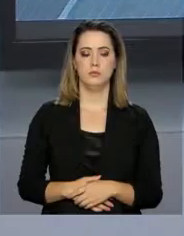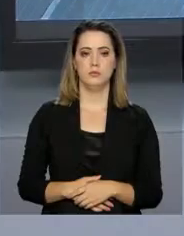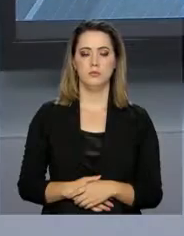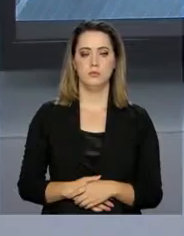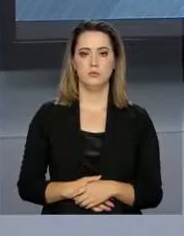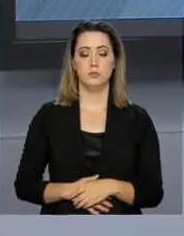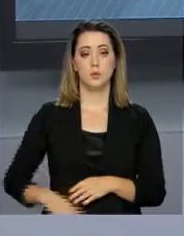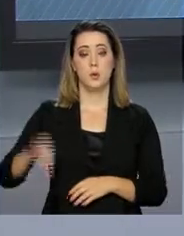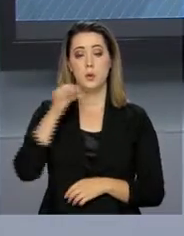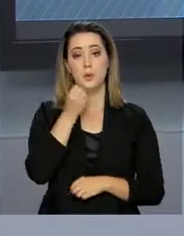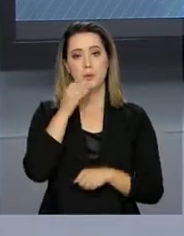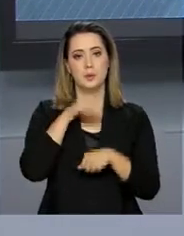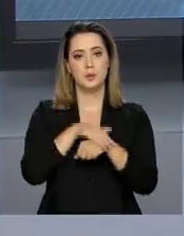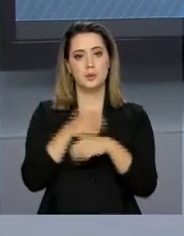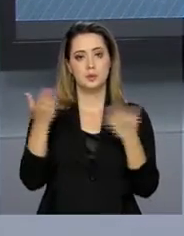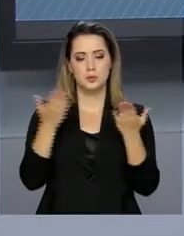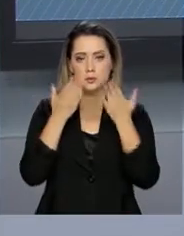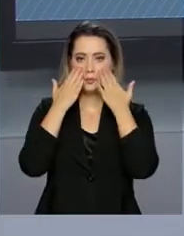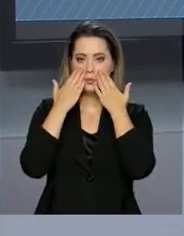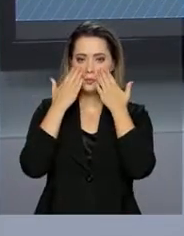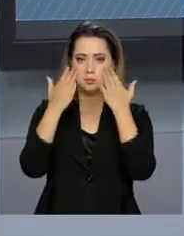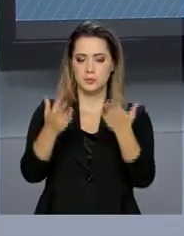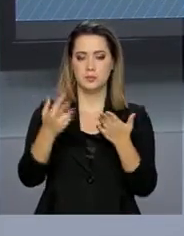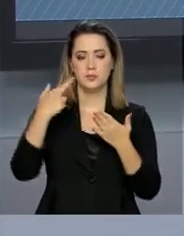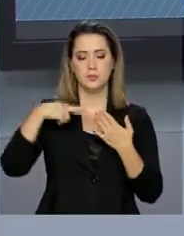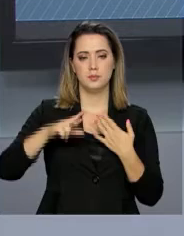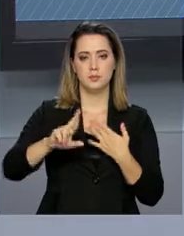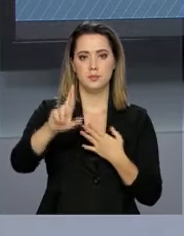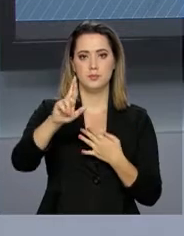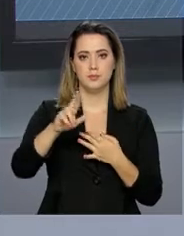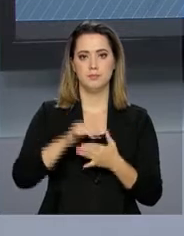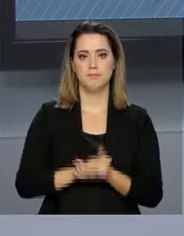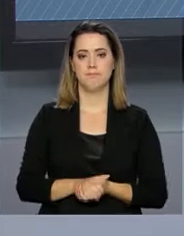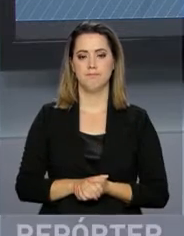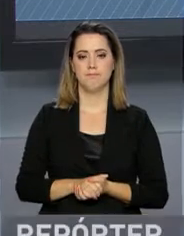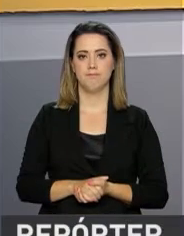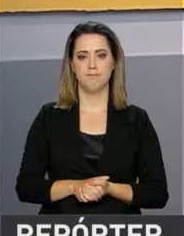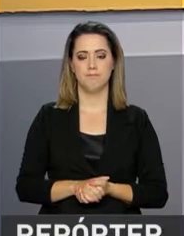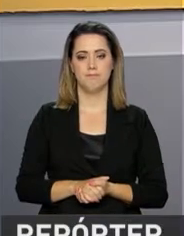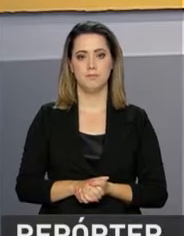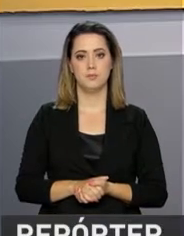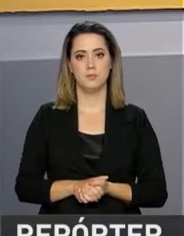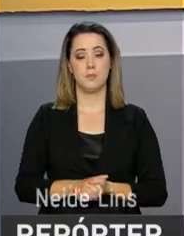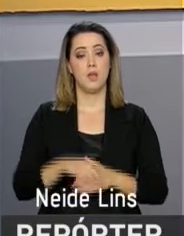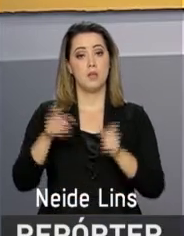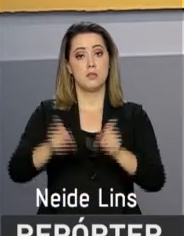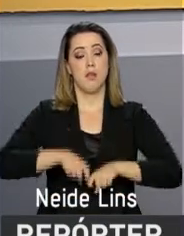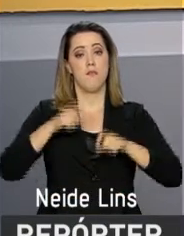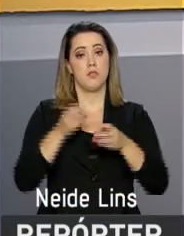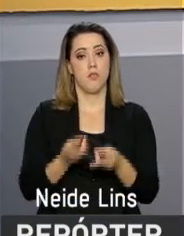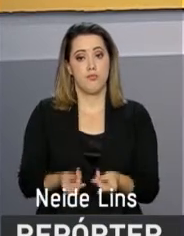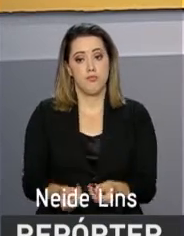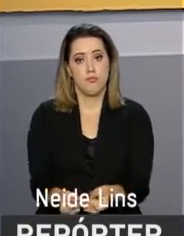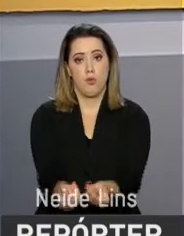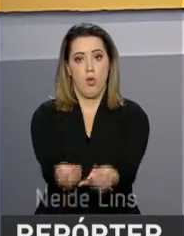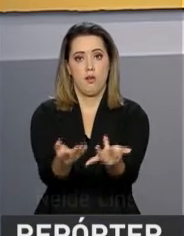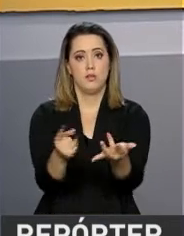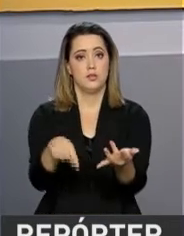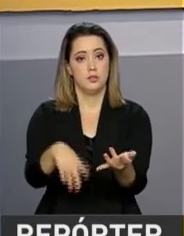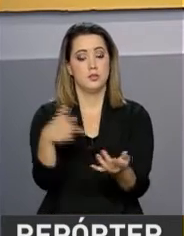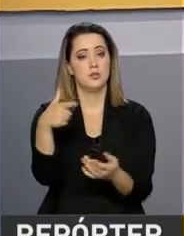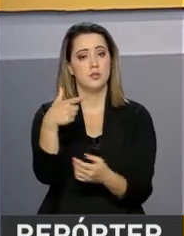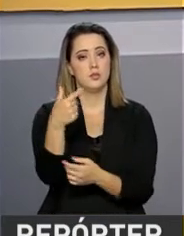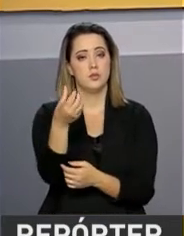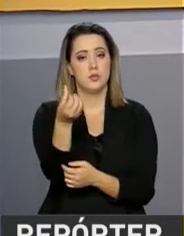olá boa noite começa agora mais uma edição do repórter nbr a safra de grãos 2016/2017